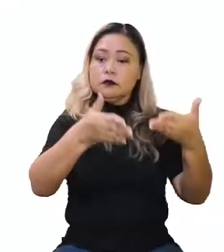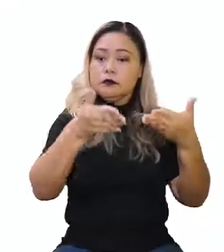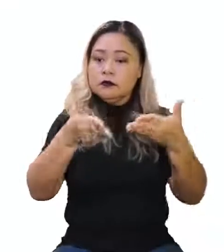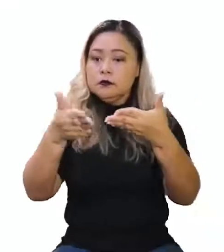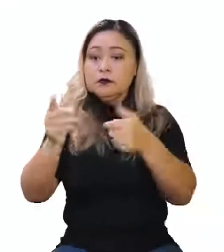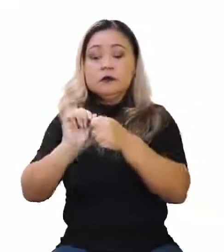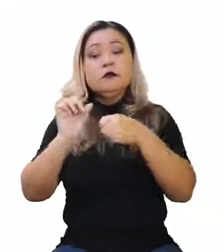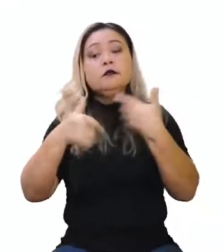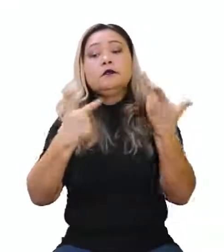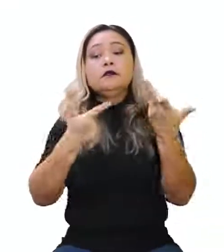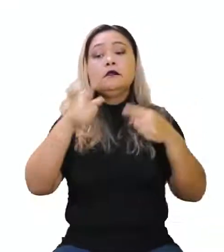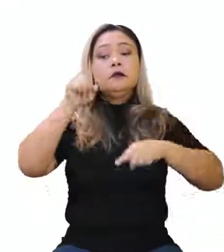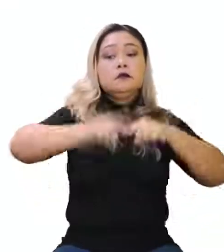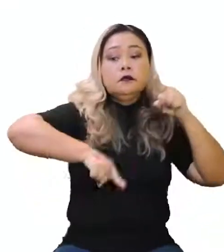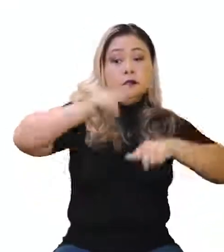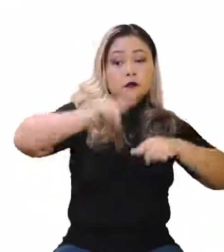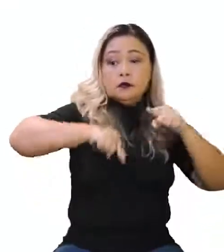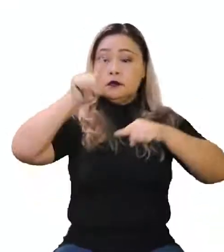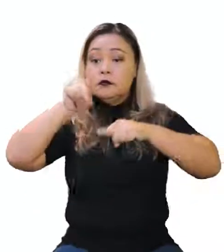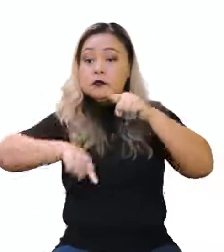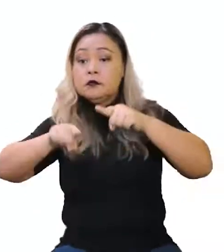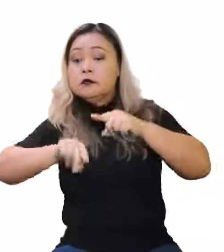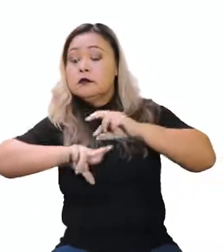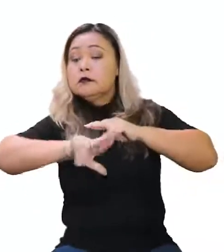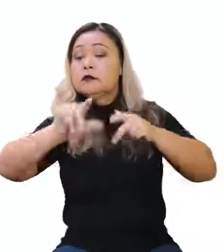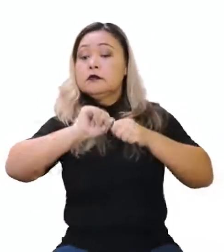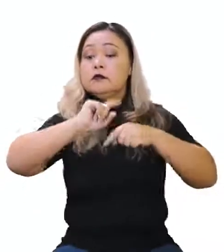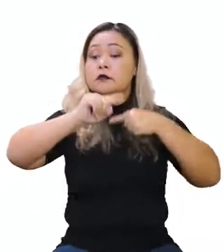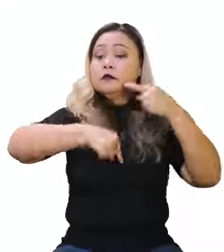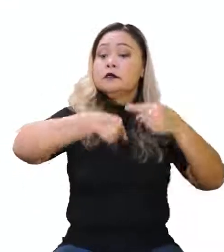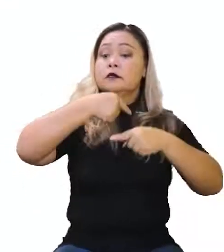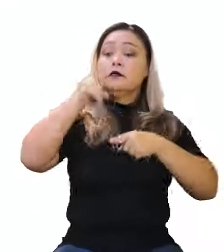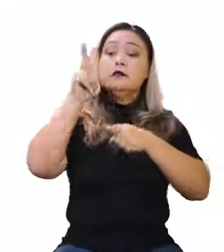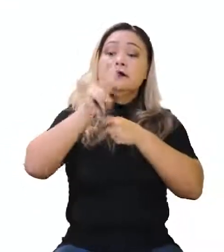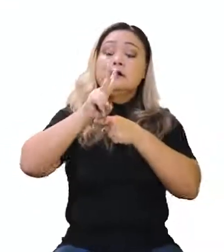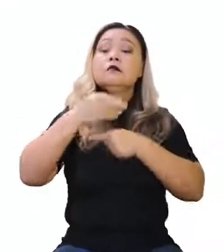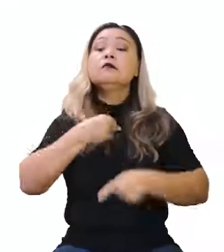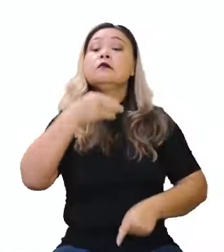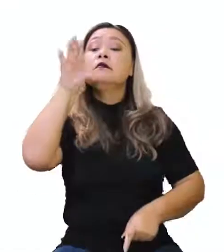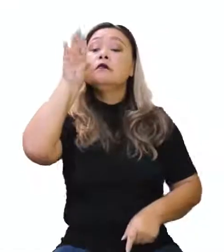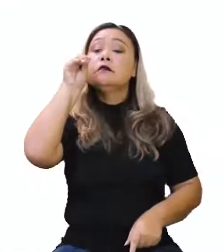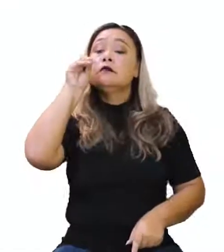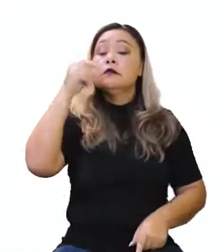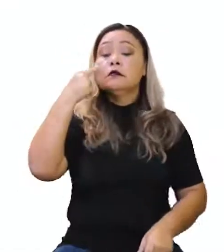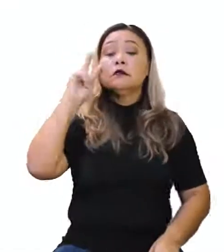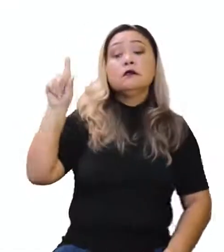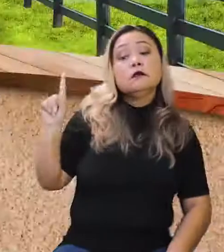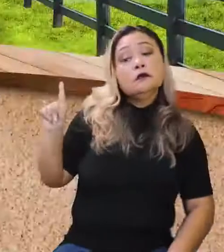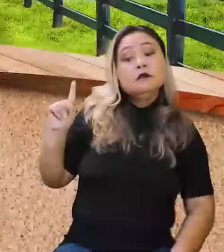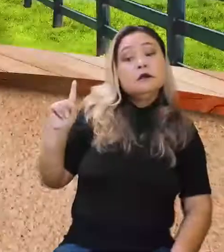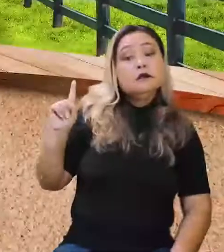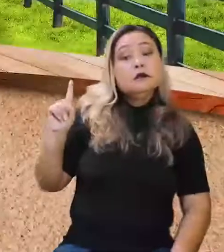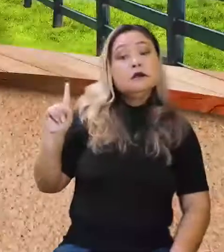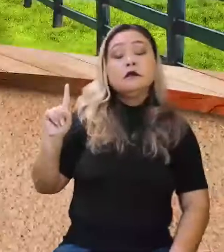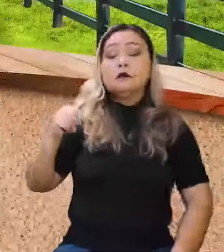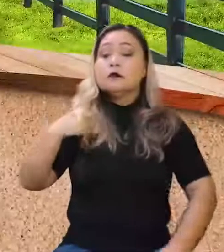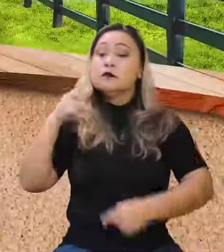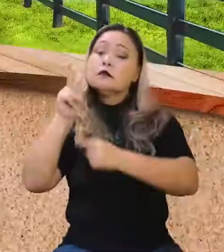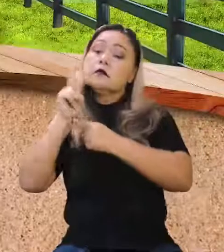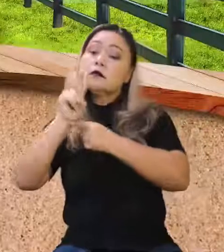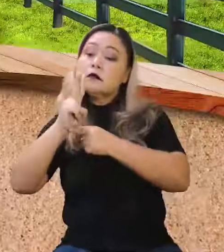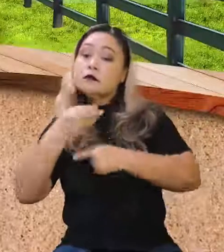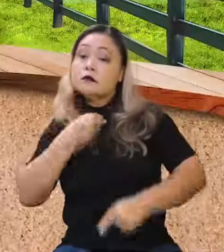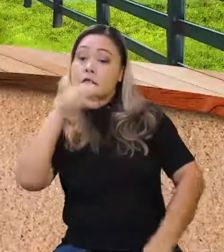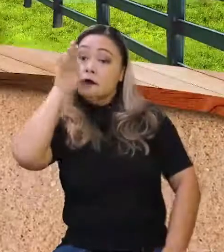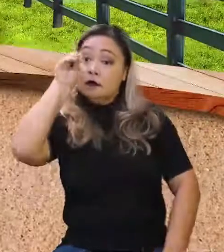direcionado para fornecer esse produto. E também no processo de criação, aqui pro tio, o processo de criação